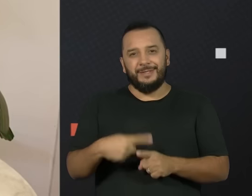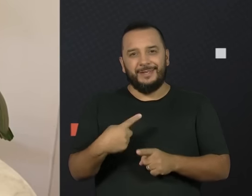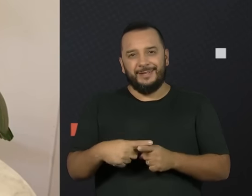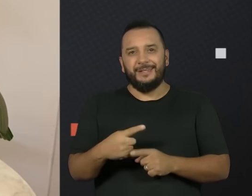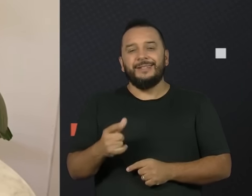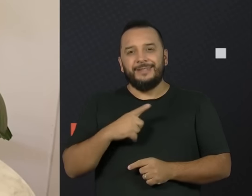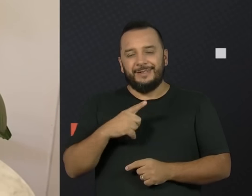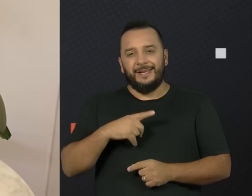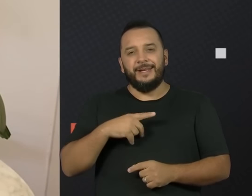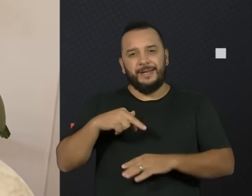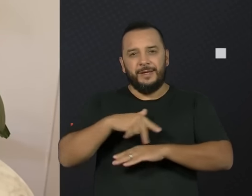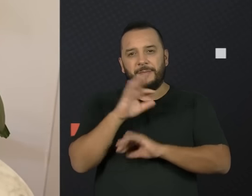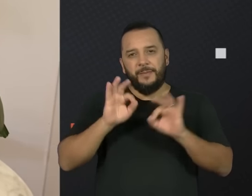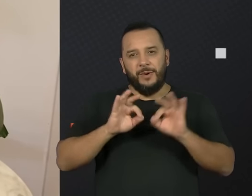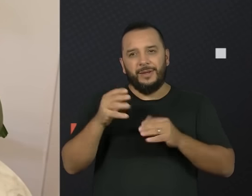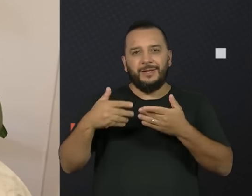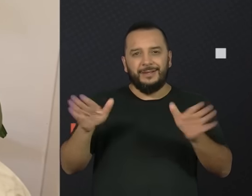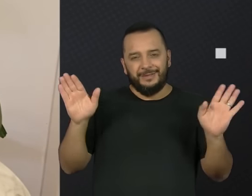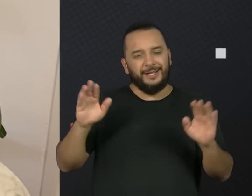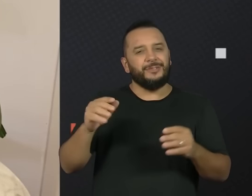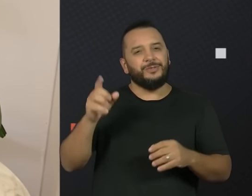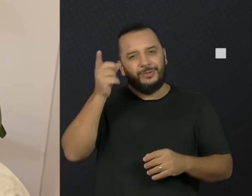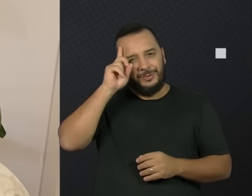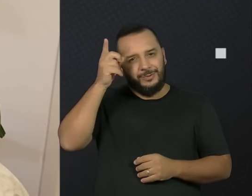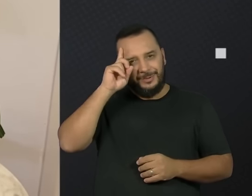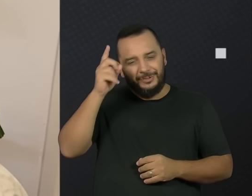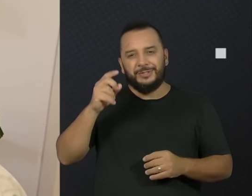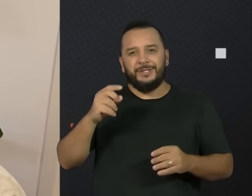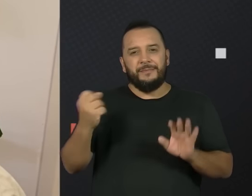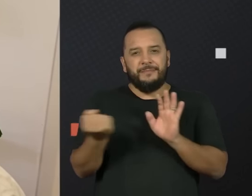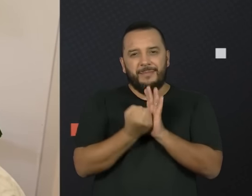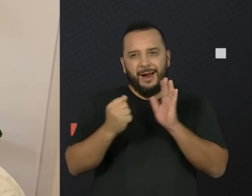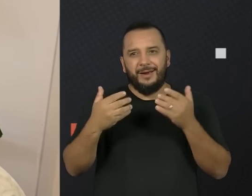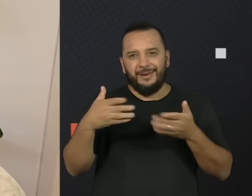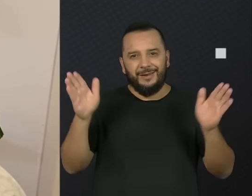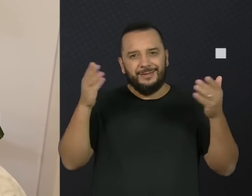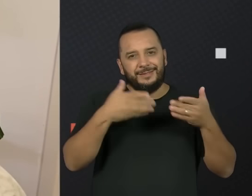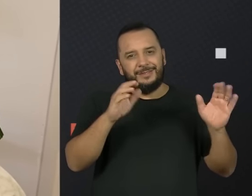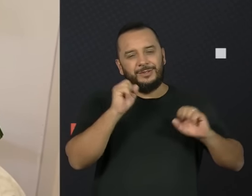são lançadas diariamente por estilistas, marcas,